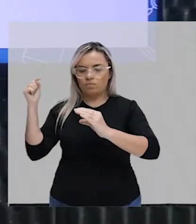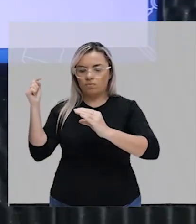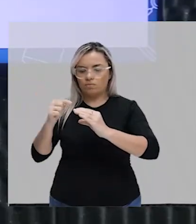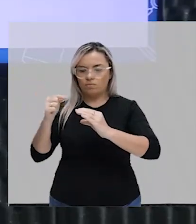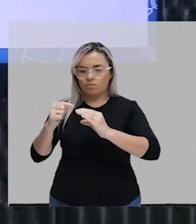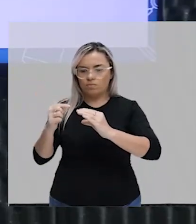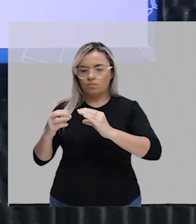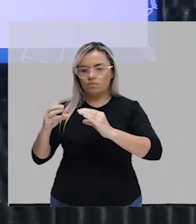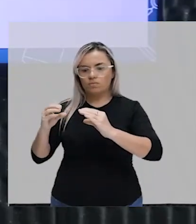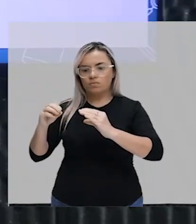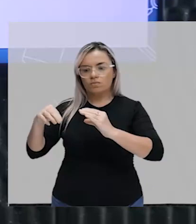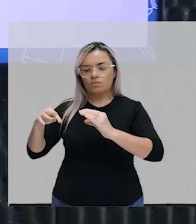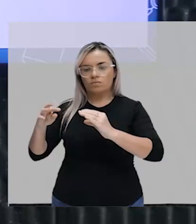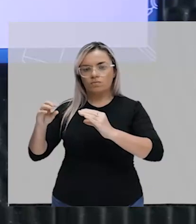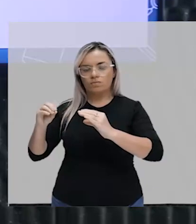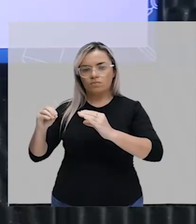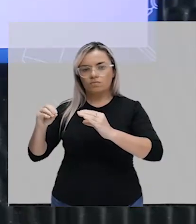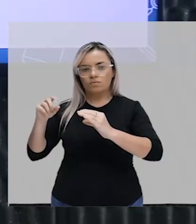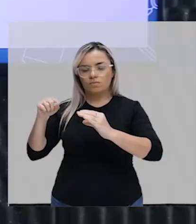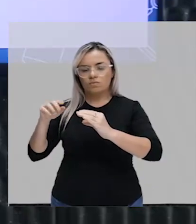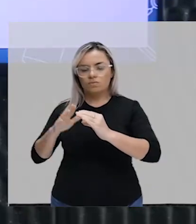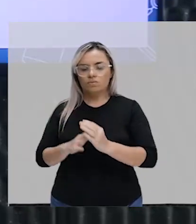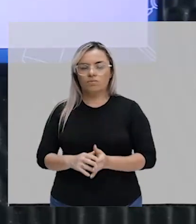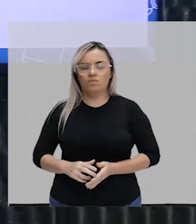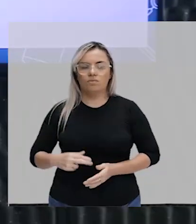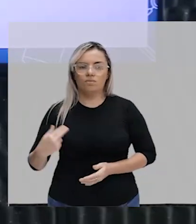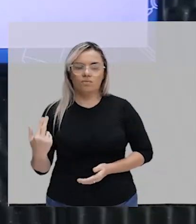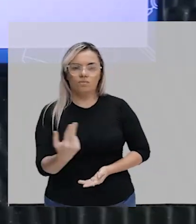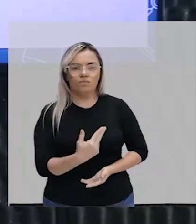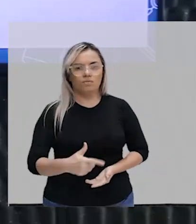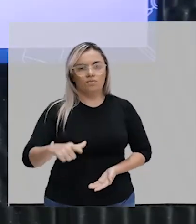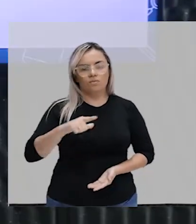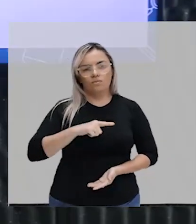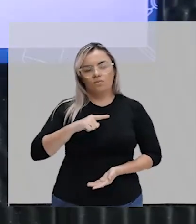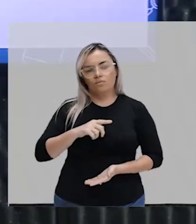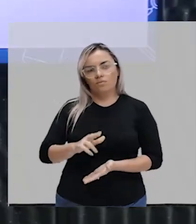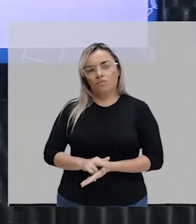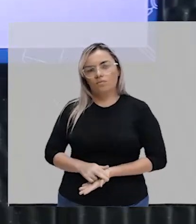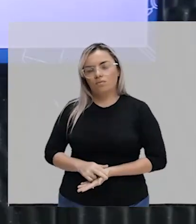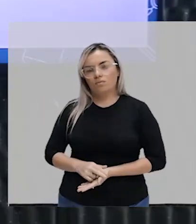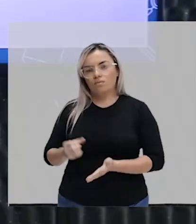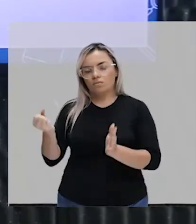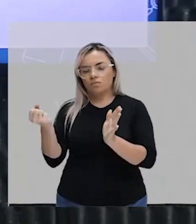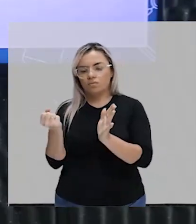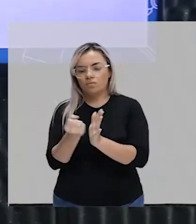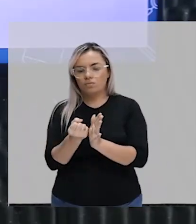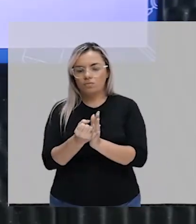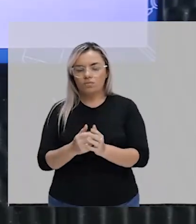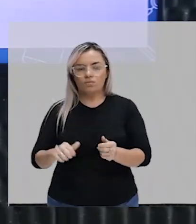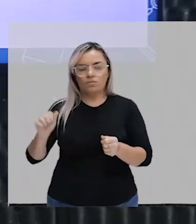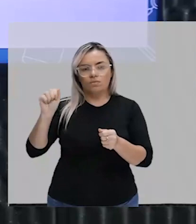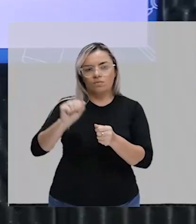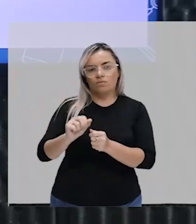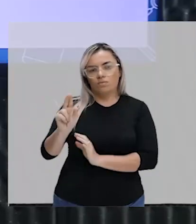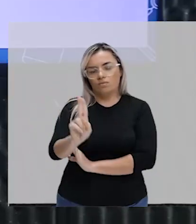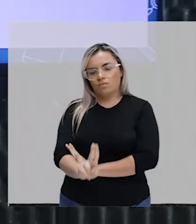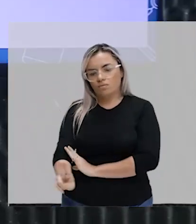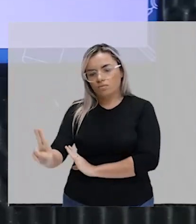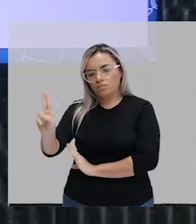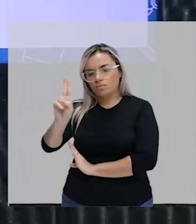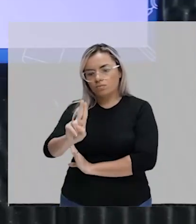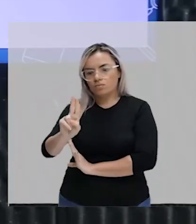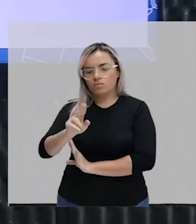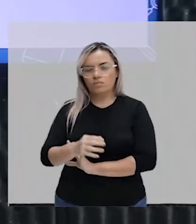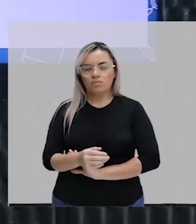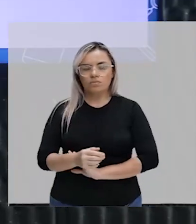Então, né, nós temos os símbolos que fazem parte, né, você vai fazer uso quando